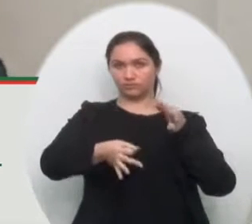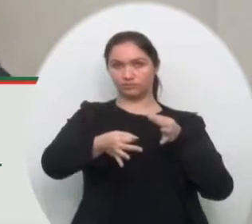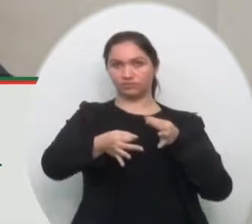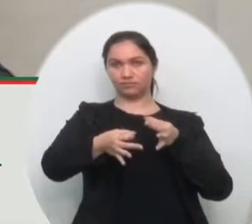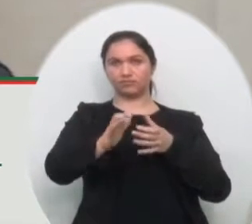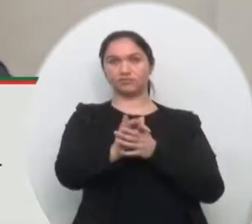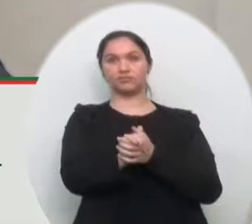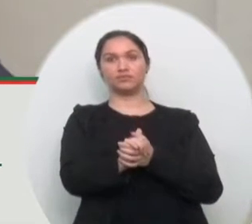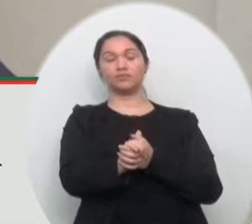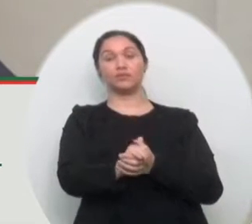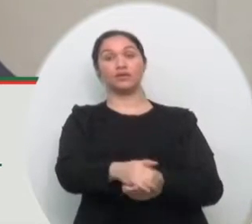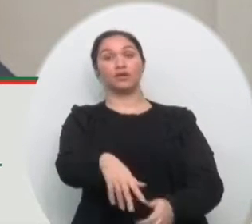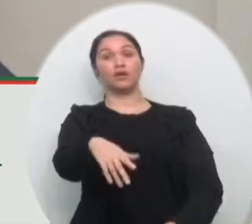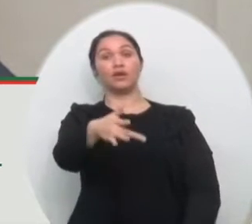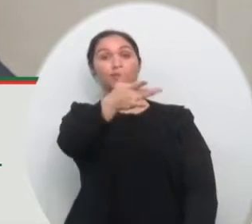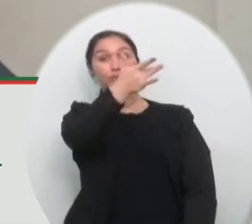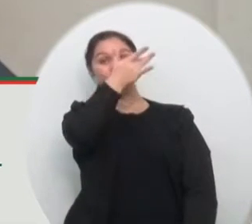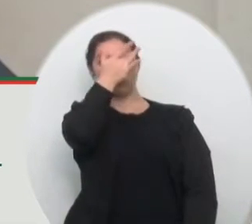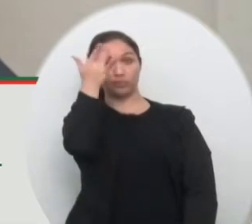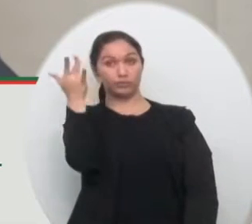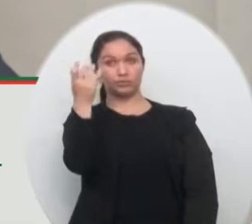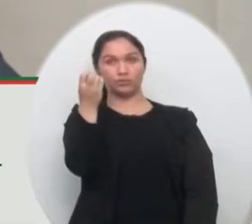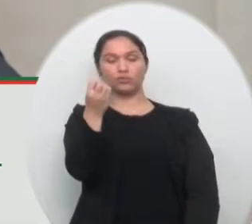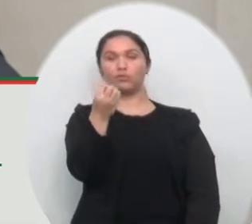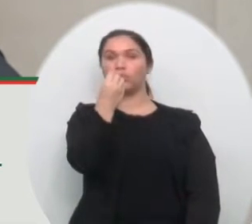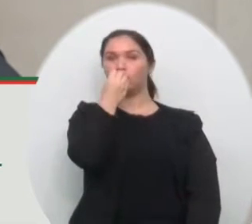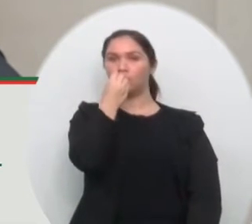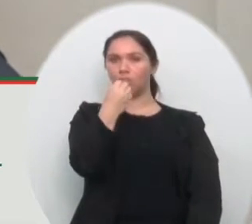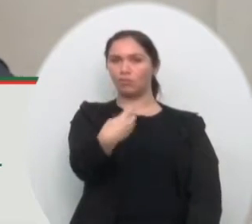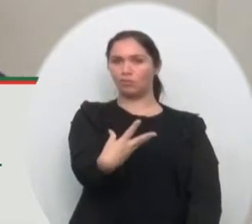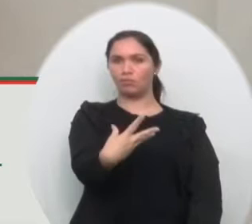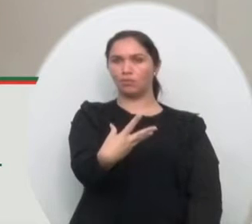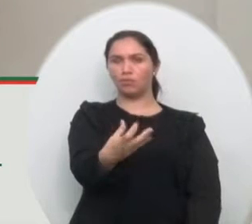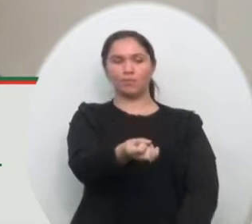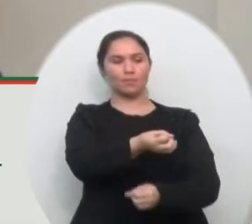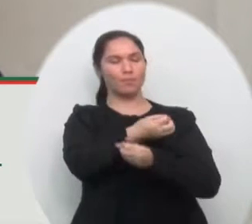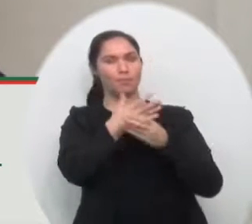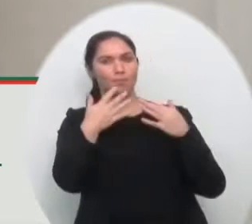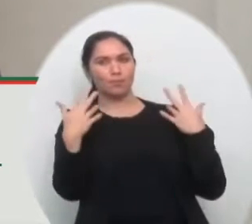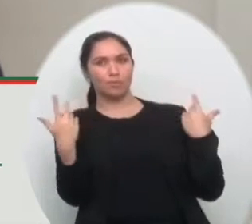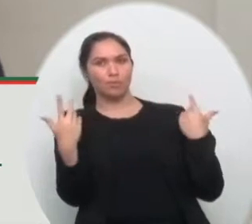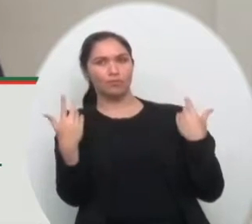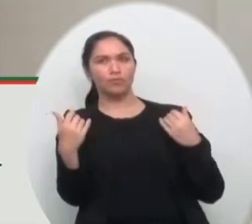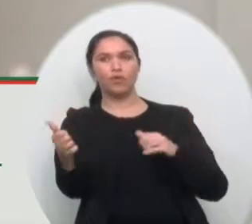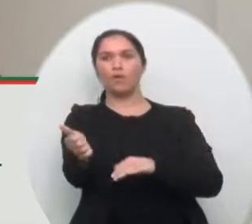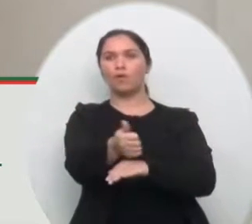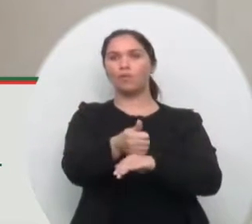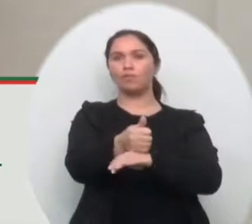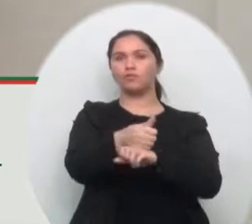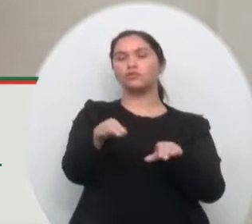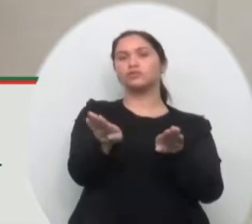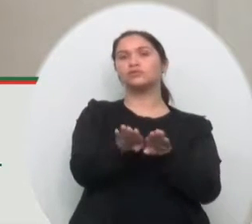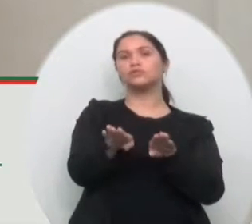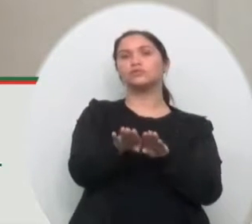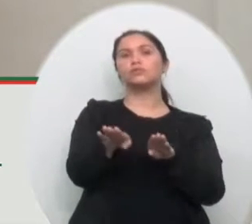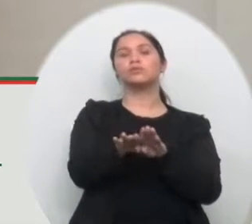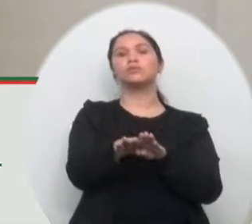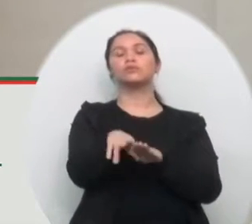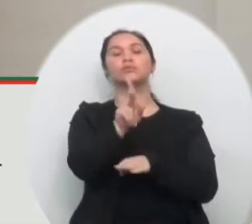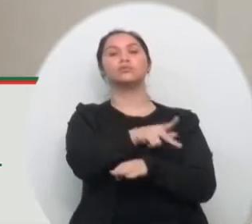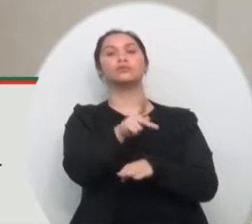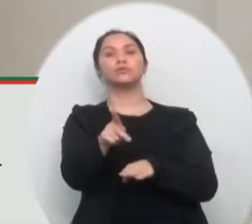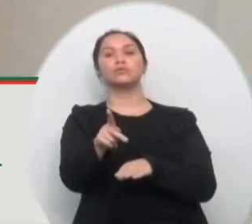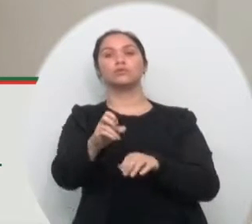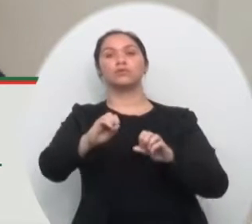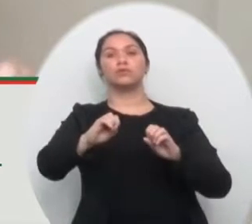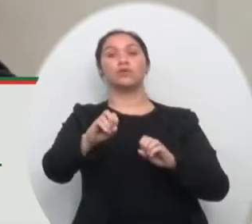essa excelente pessoa, esse excelente profissional, excelente professor, que é o Renan Sereta. Todos têm um carinho muito grande